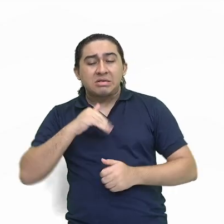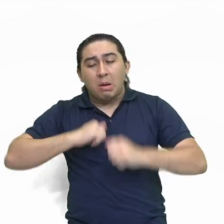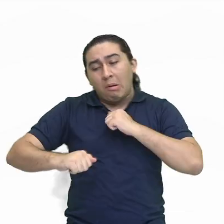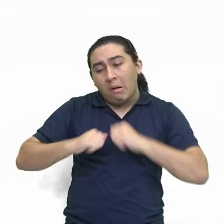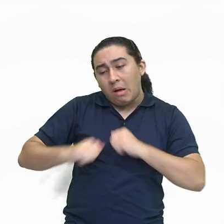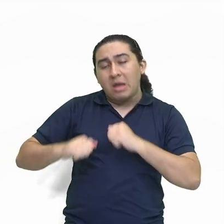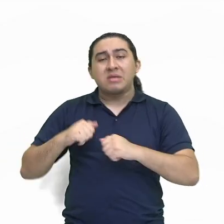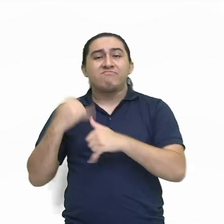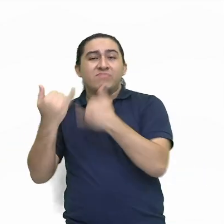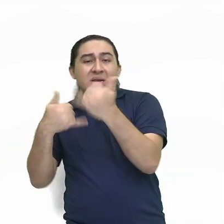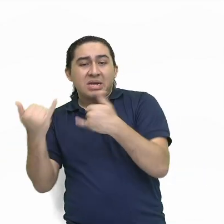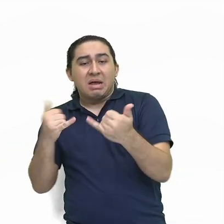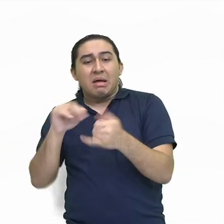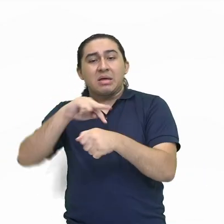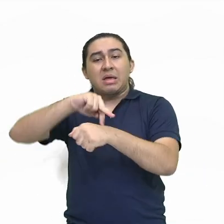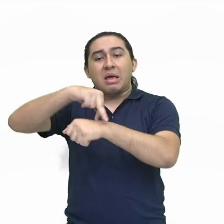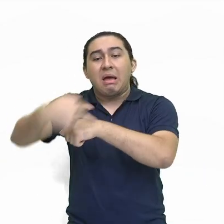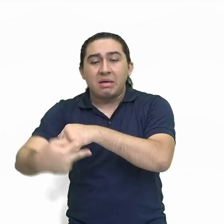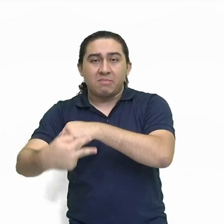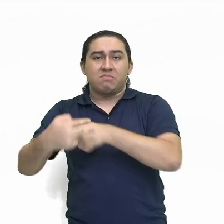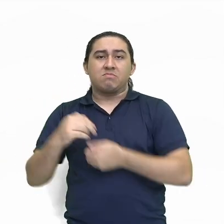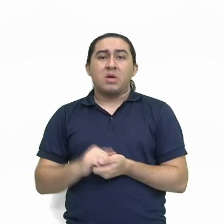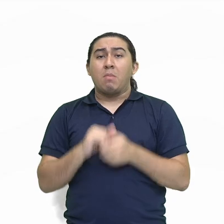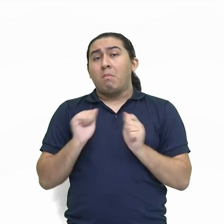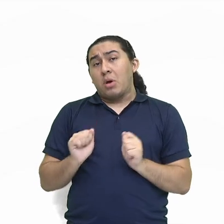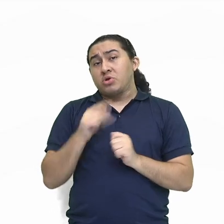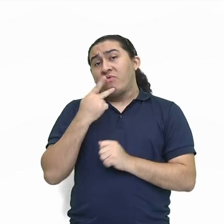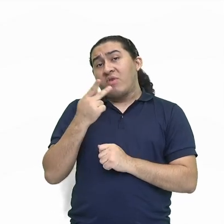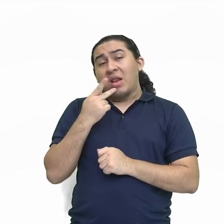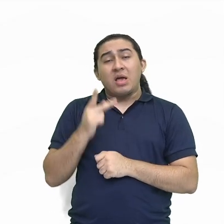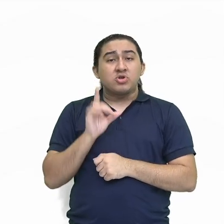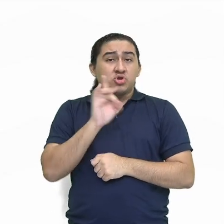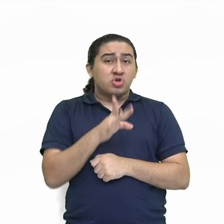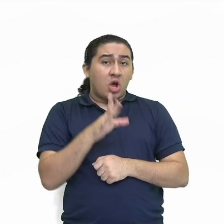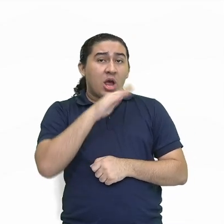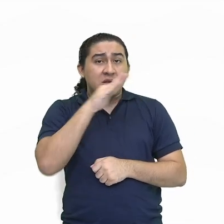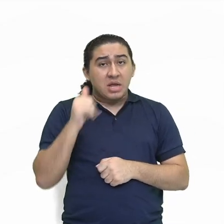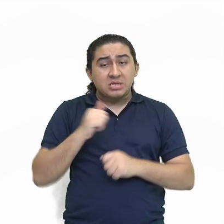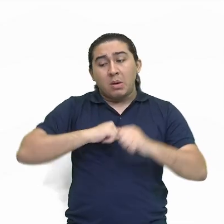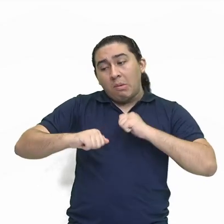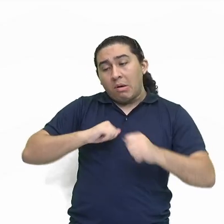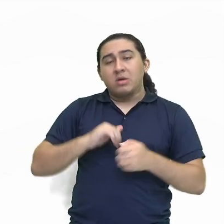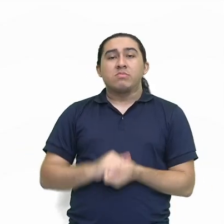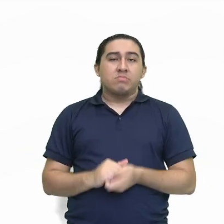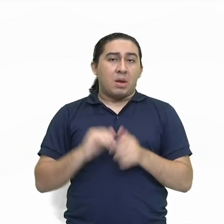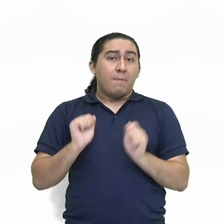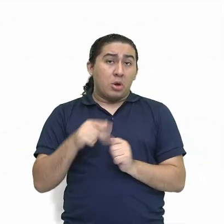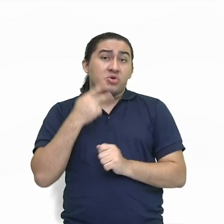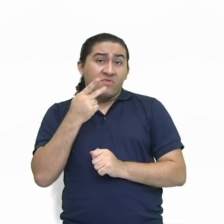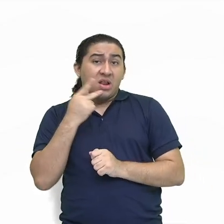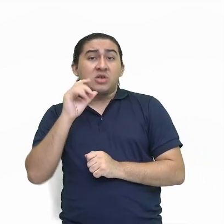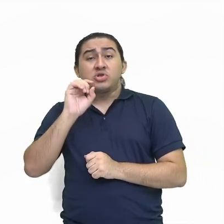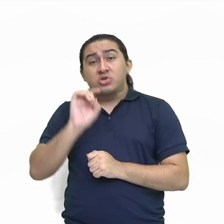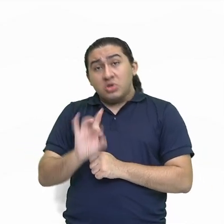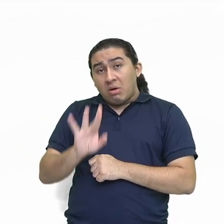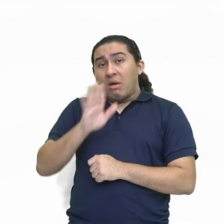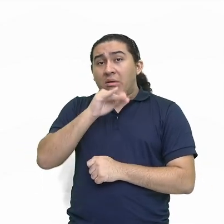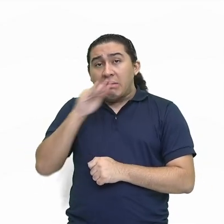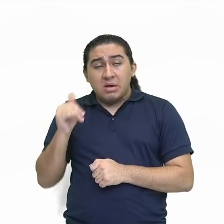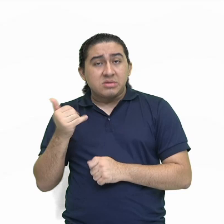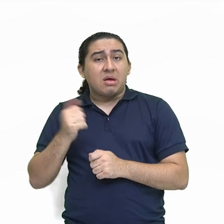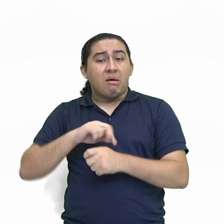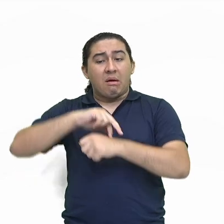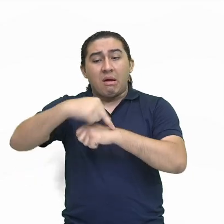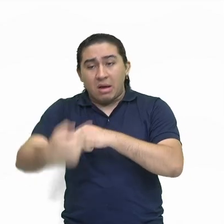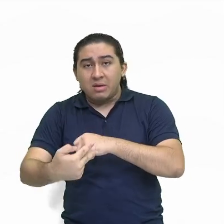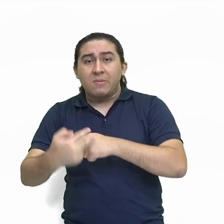brinca e cai. Eu posso dizer só a criança corre, posso separar. A criança brinca, a criança cai. São